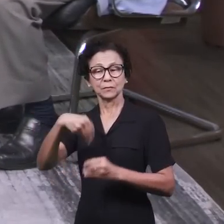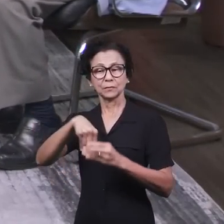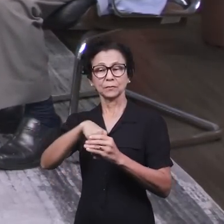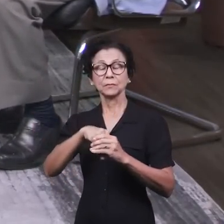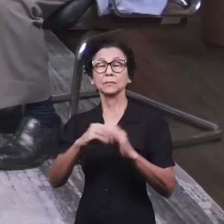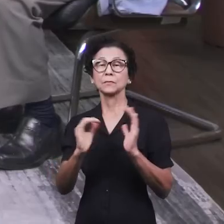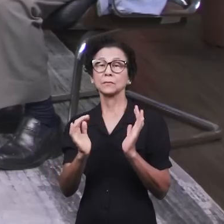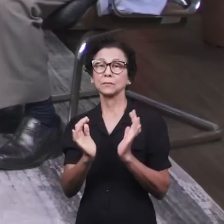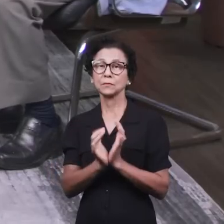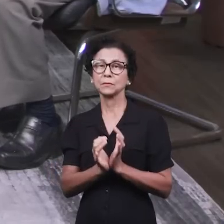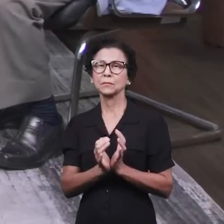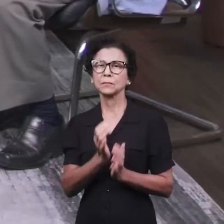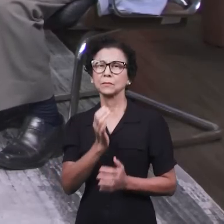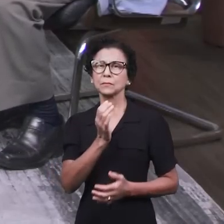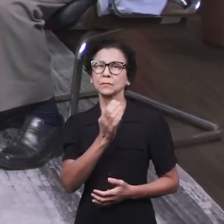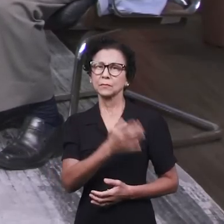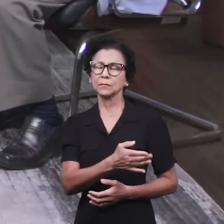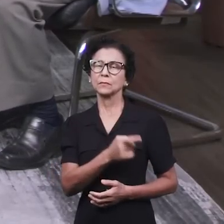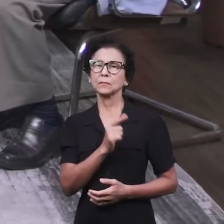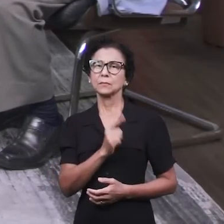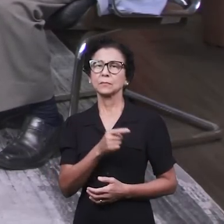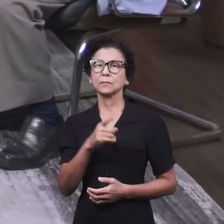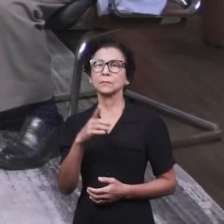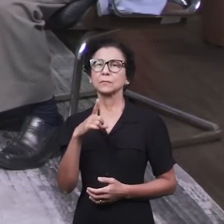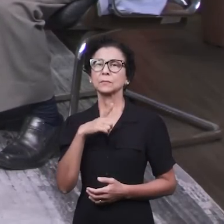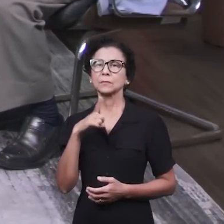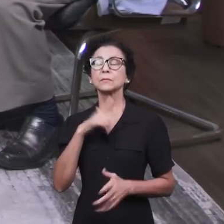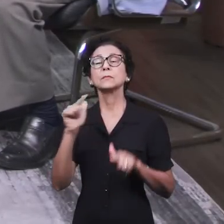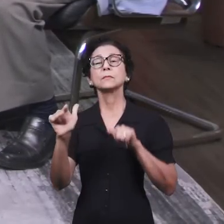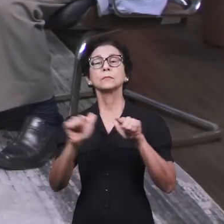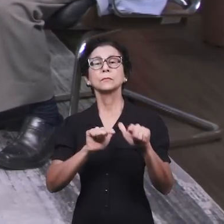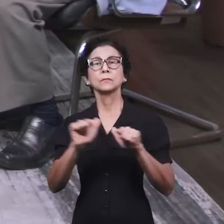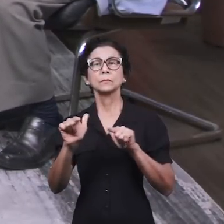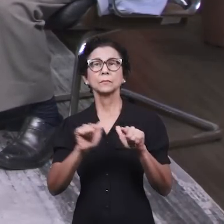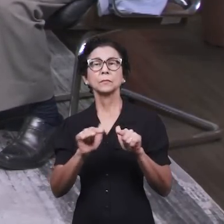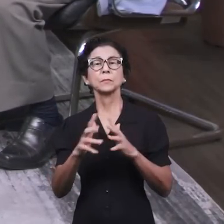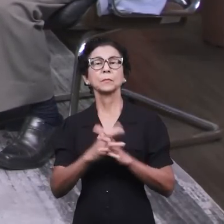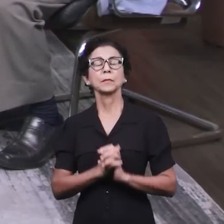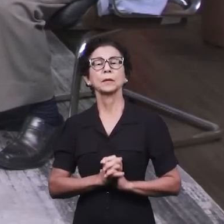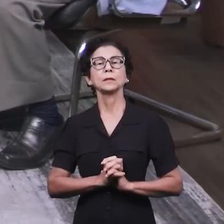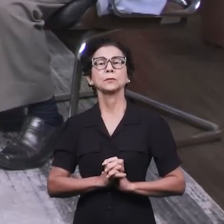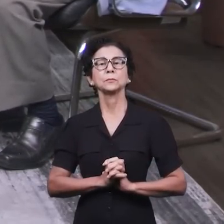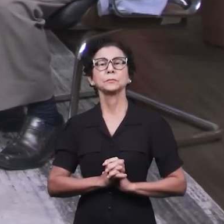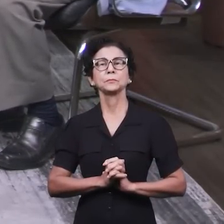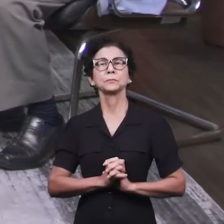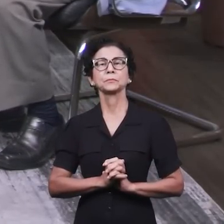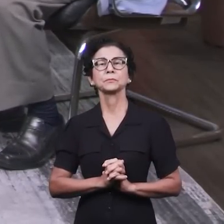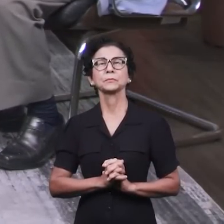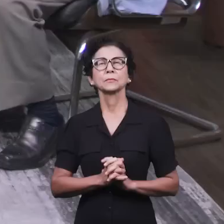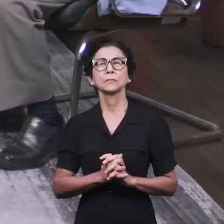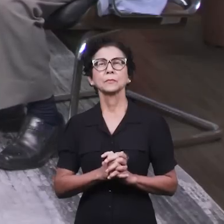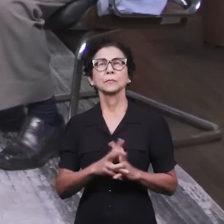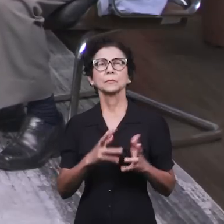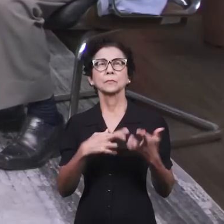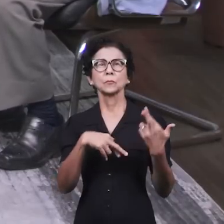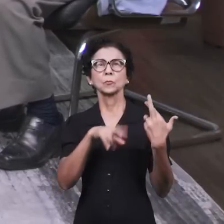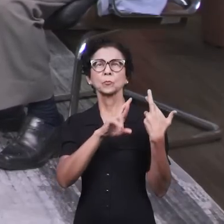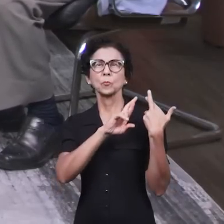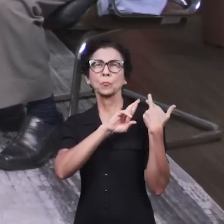grupo, porque também ele tem um trabalho de TV, ele é o responsável